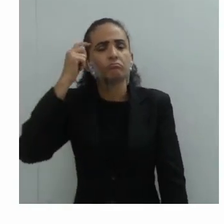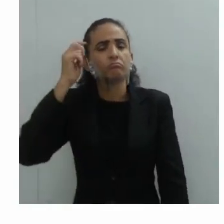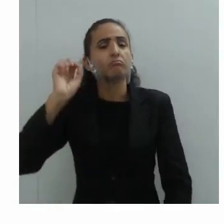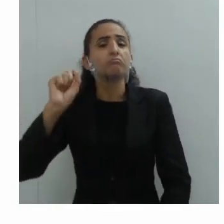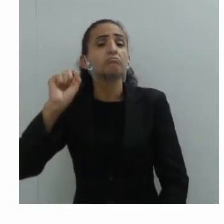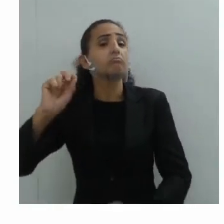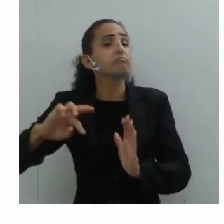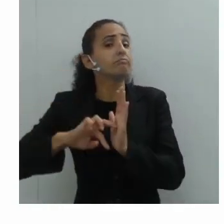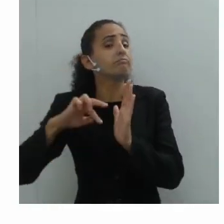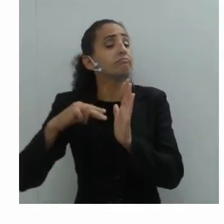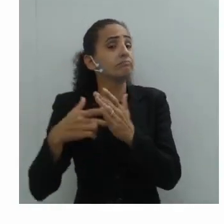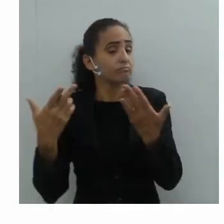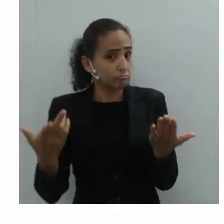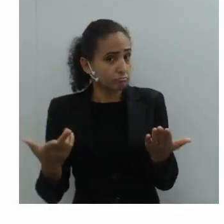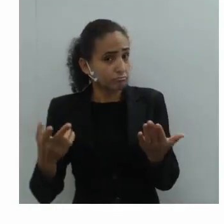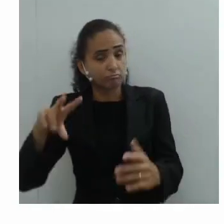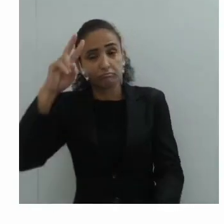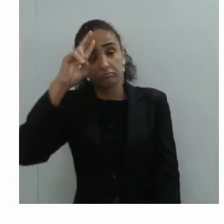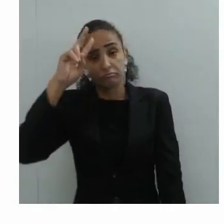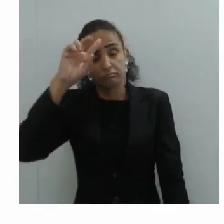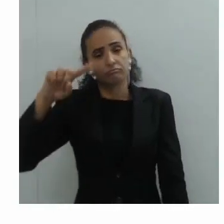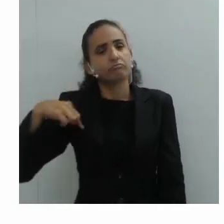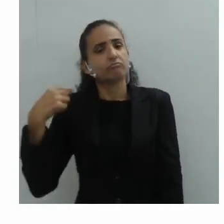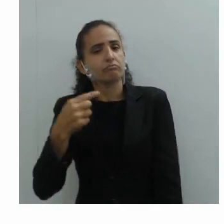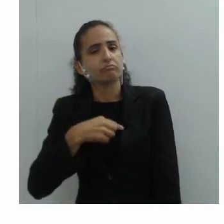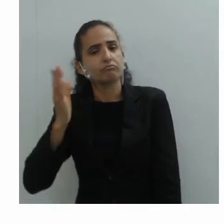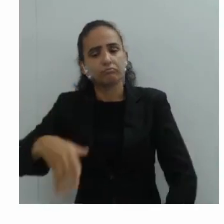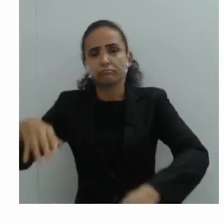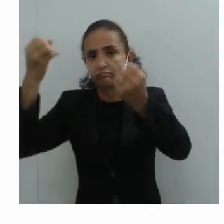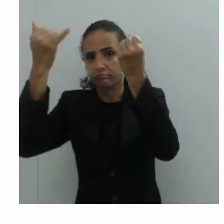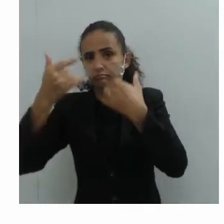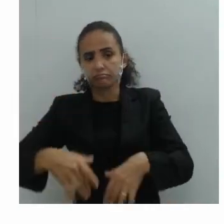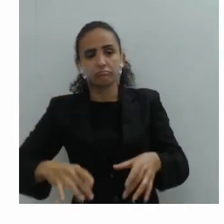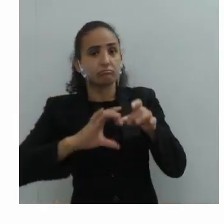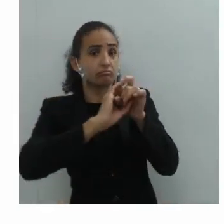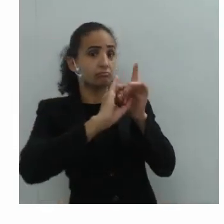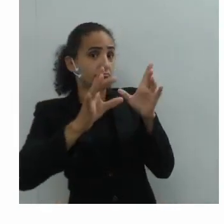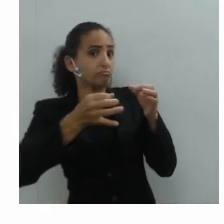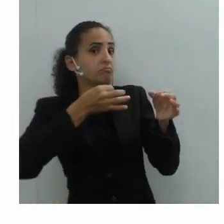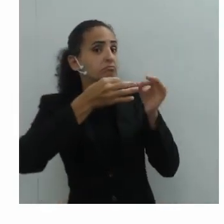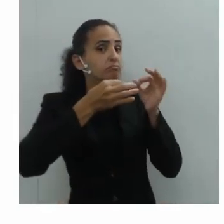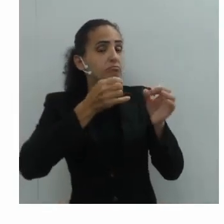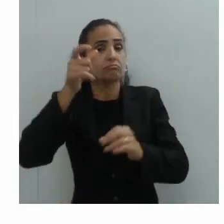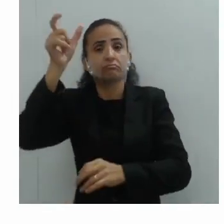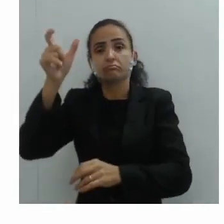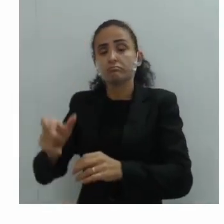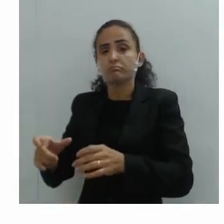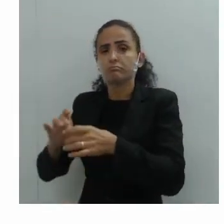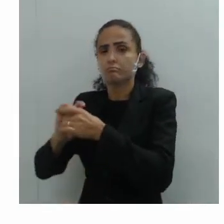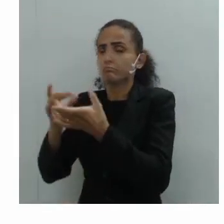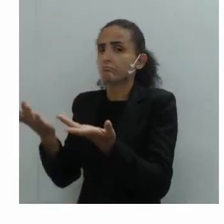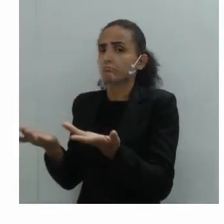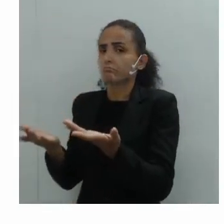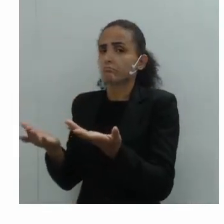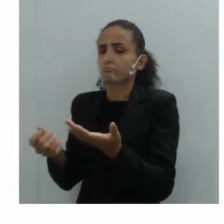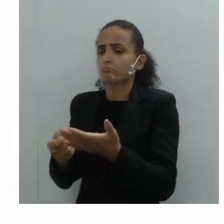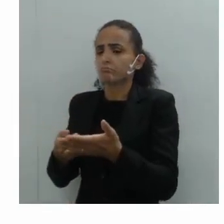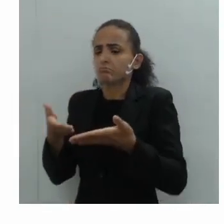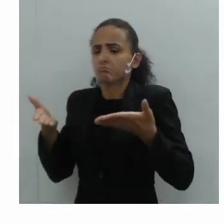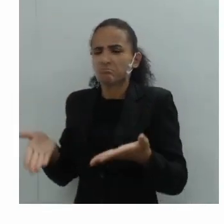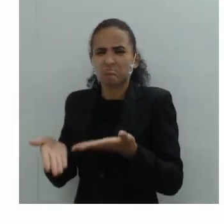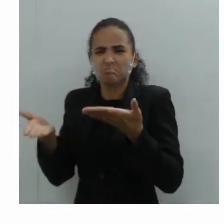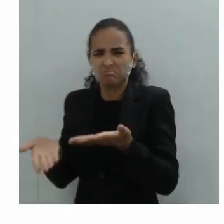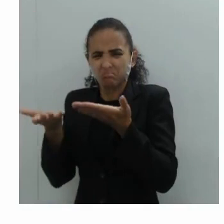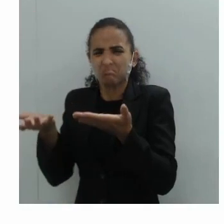o discurso de ódio? Lembrem-se que nós já falamos sobre a liberdade de expressão. O que é o discurso de ódio? Ou incitamento ao